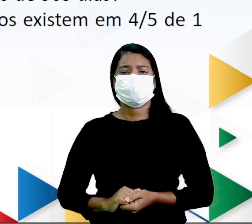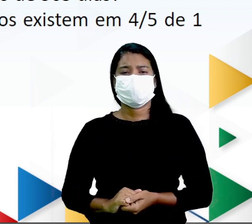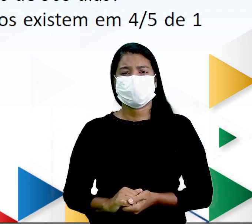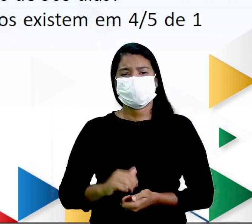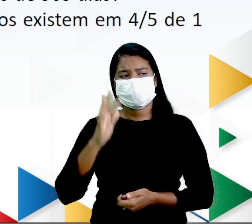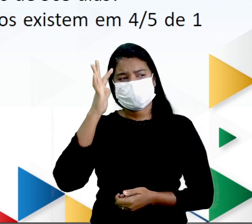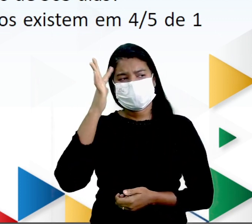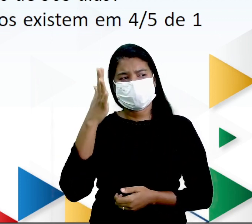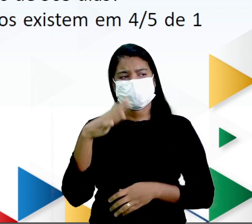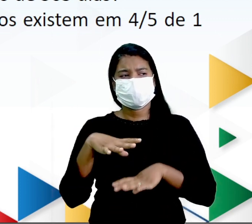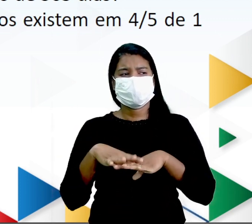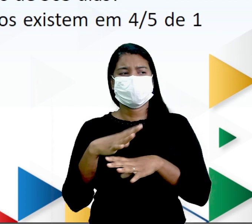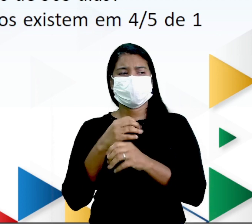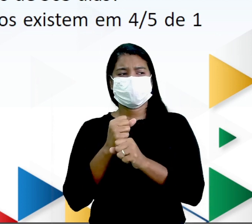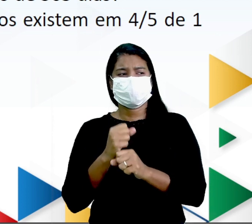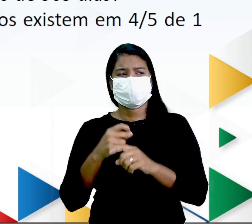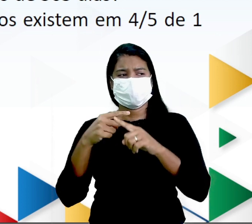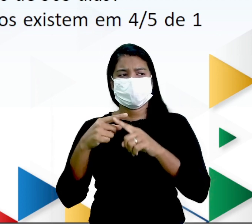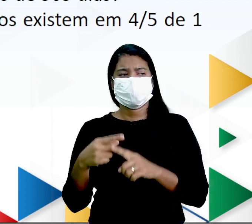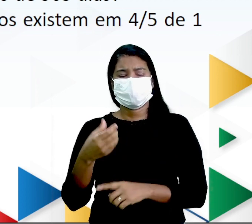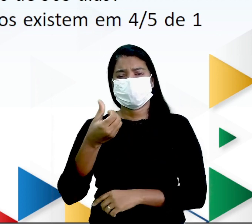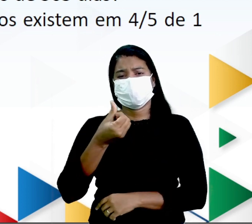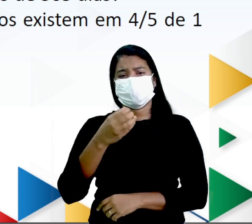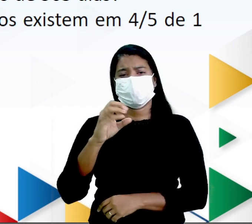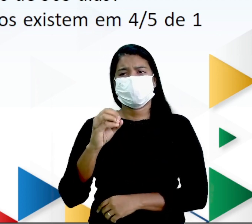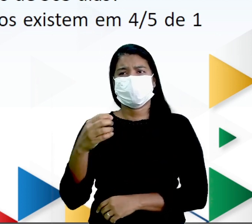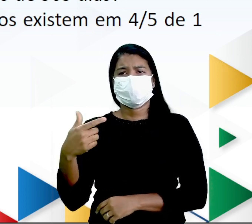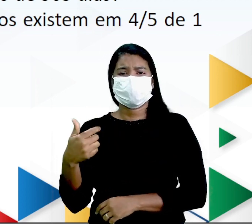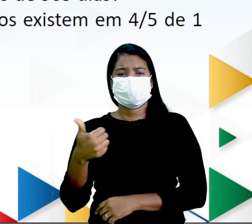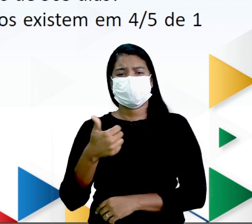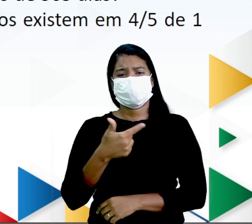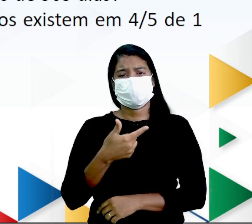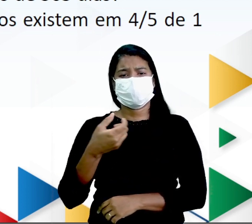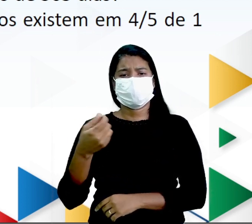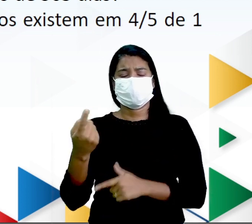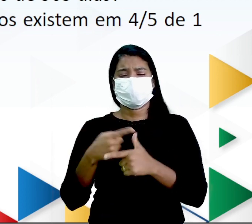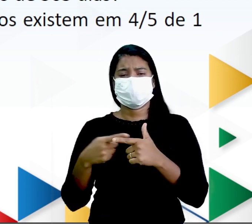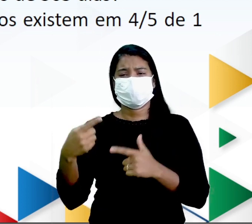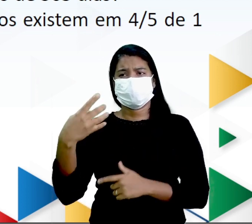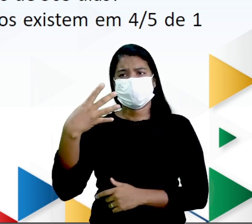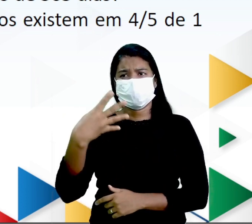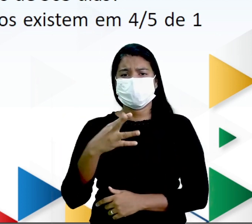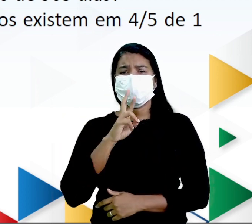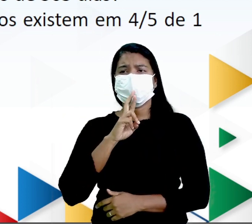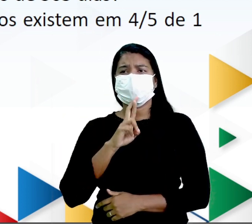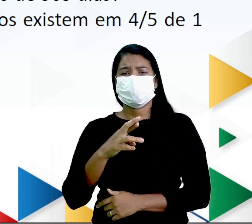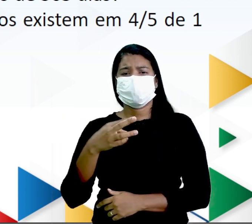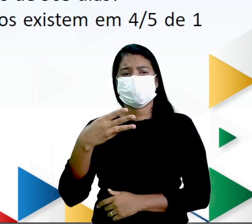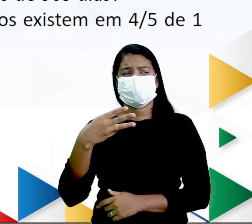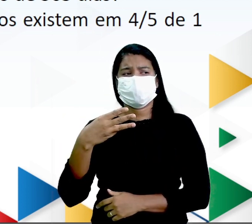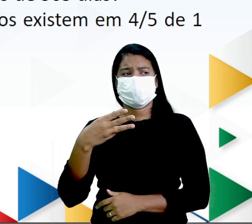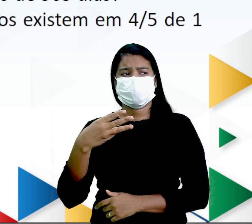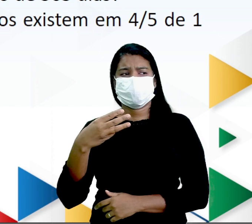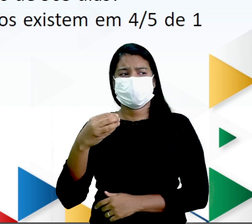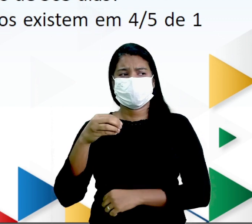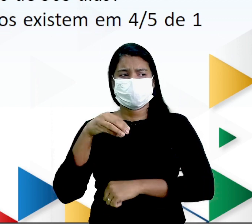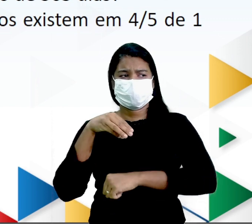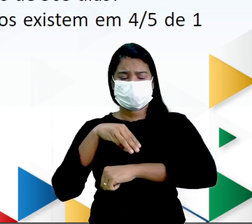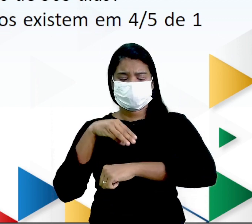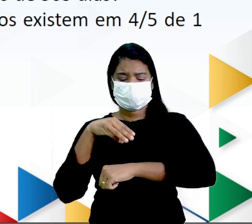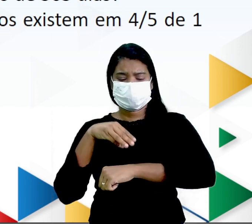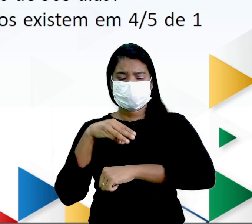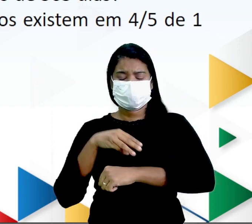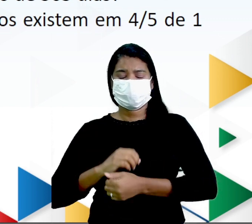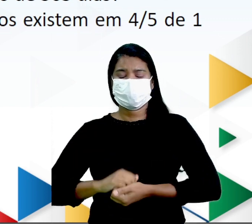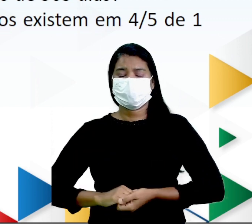resolver, tá bom? Eu vou multiplicar 60 por 2, que vai dar 120. Vou dividir por 4 e a resposta é 30 minutos. Resposta do